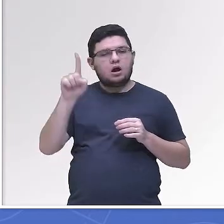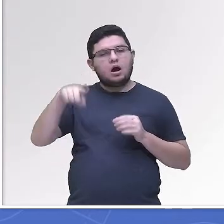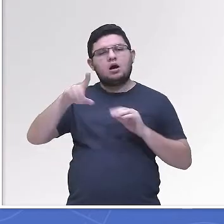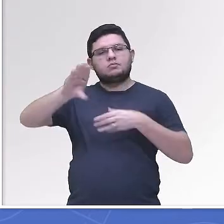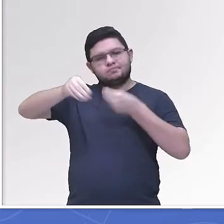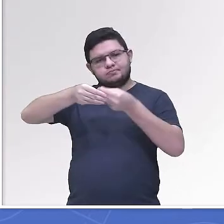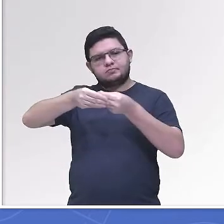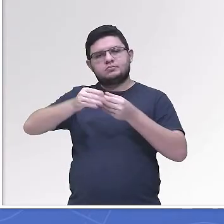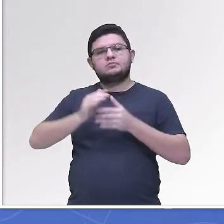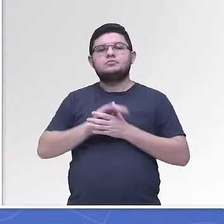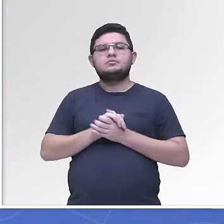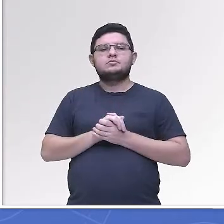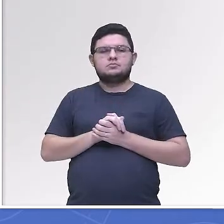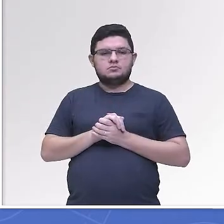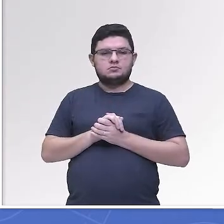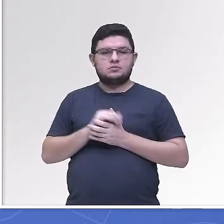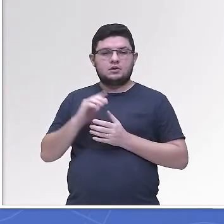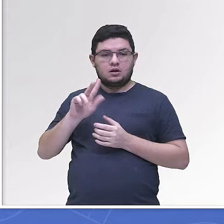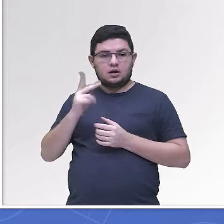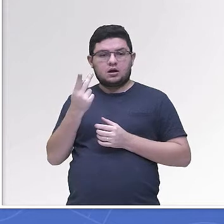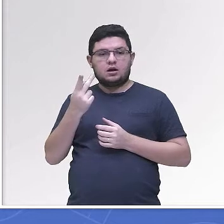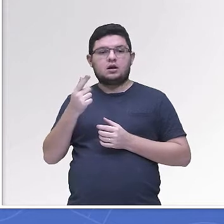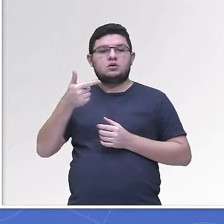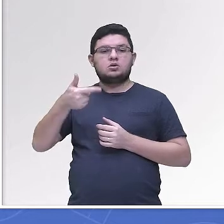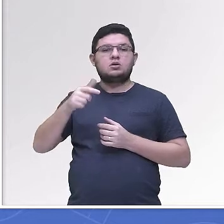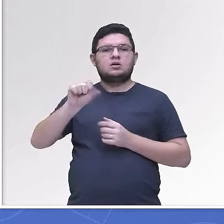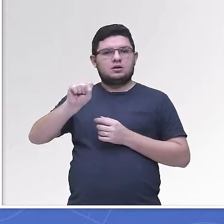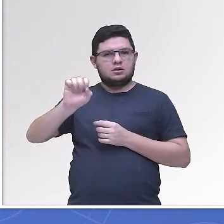H2SE, substância composta.